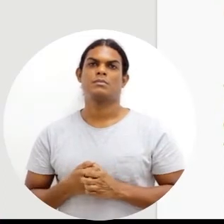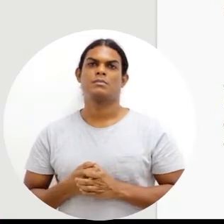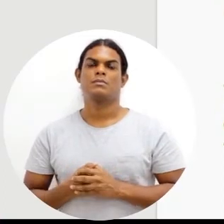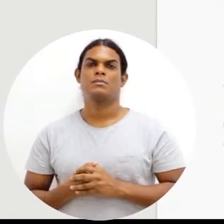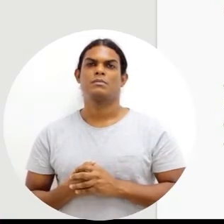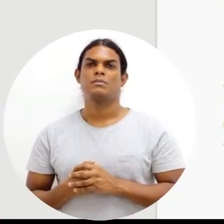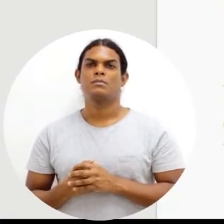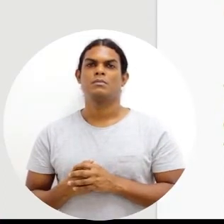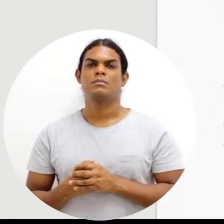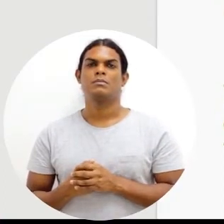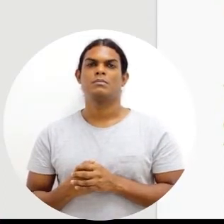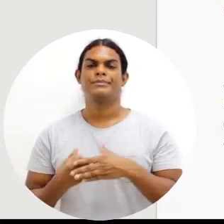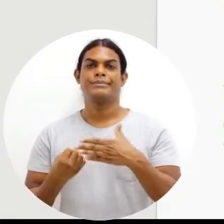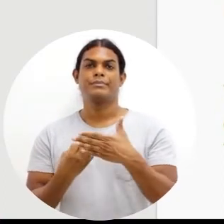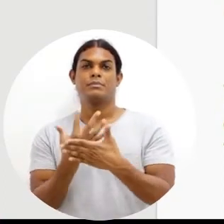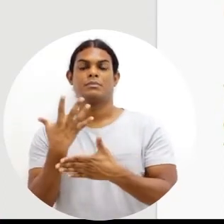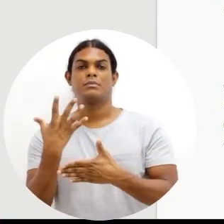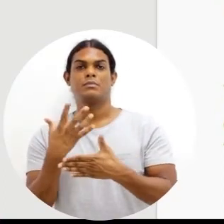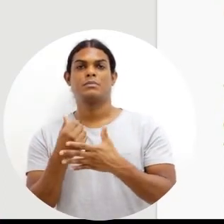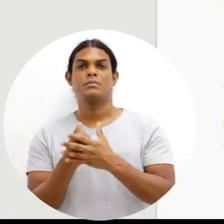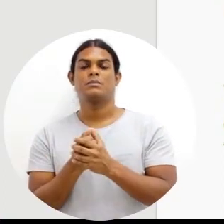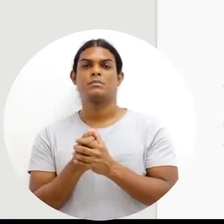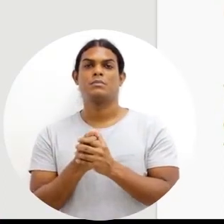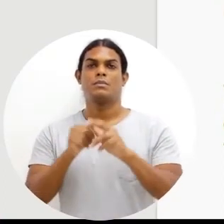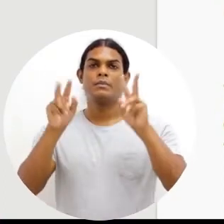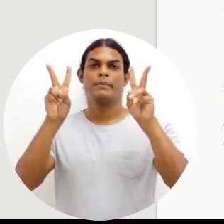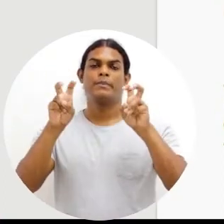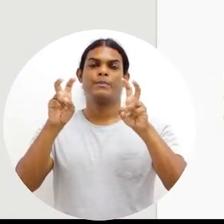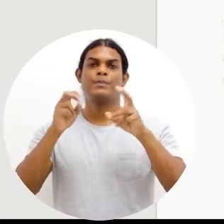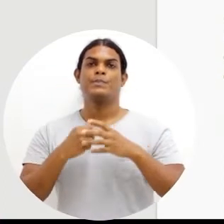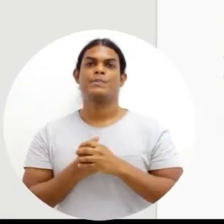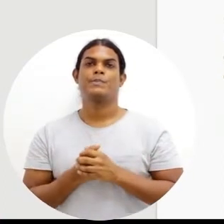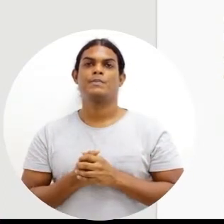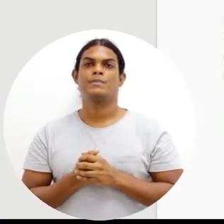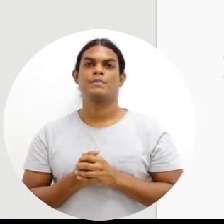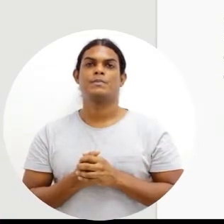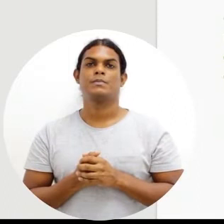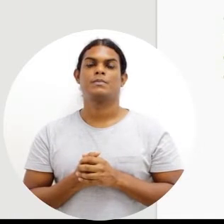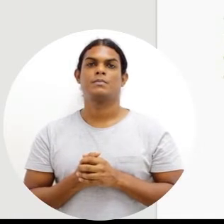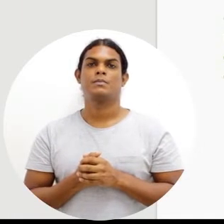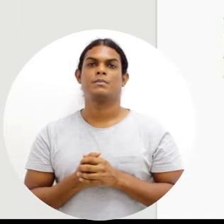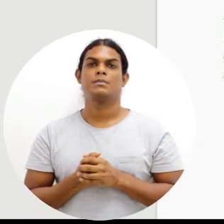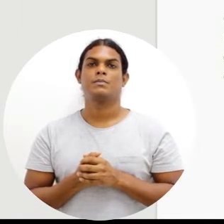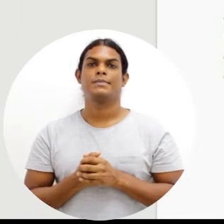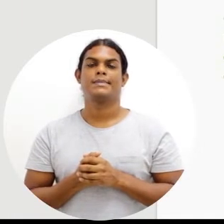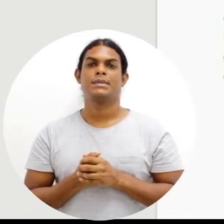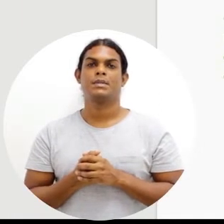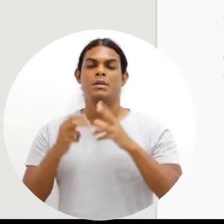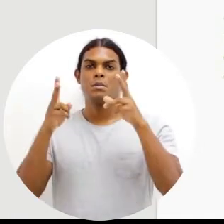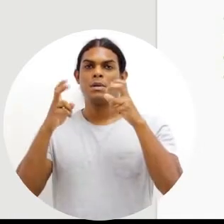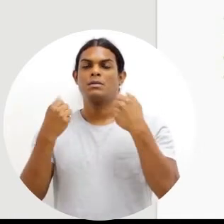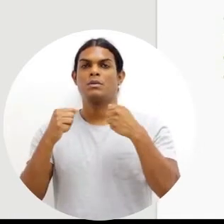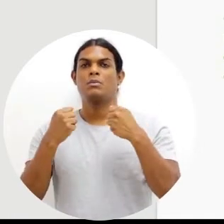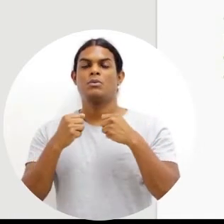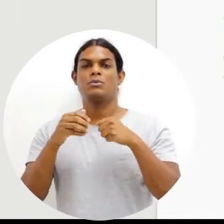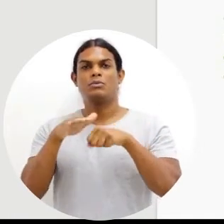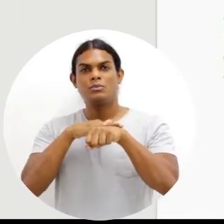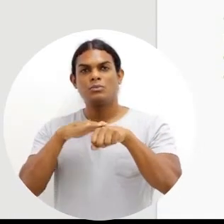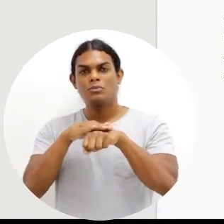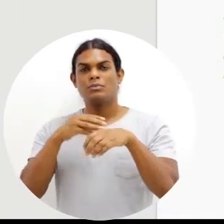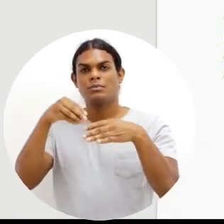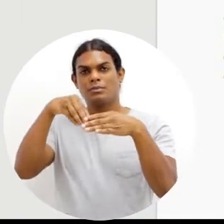Eu vou criar um novo tópico e aí vejam que eu posso conversar com ela dentro do documento, ou eu posso fazer isso